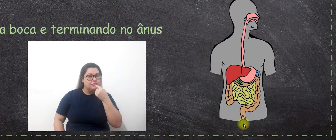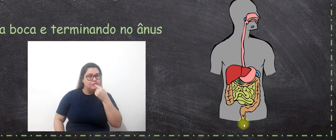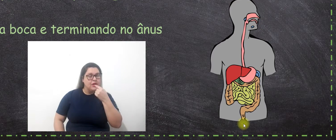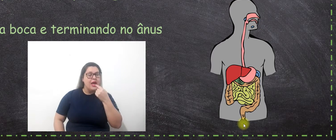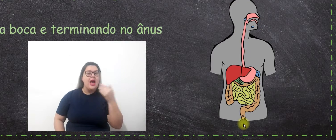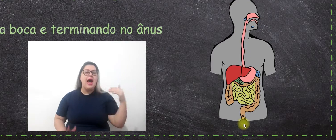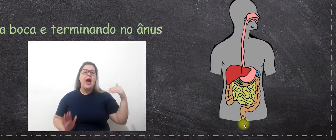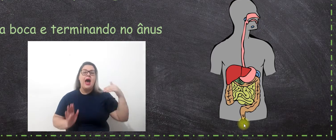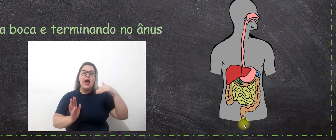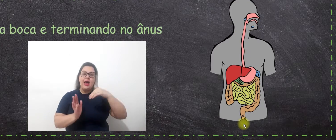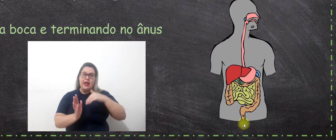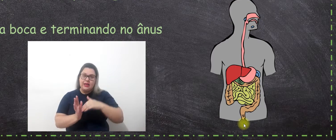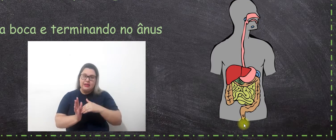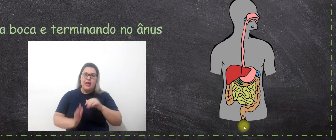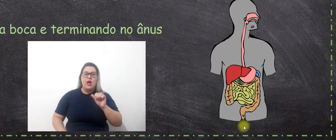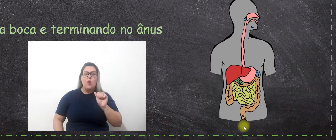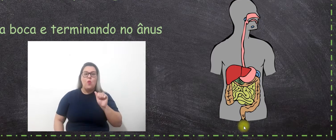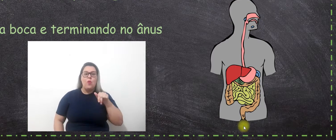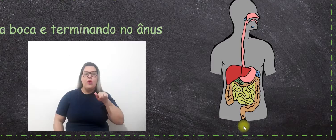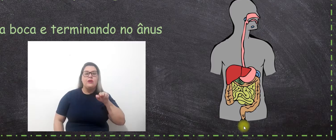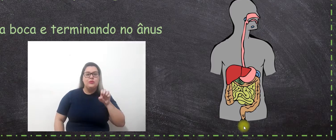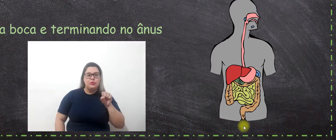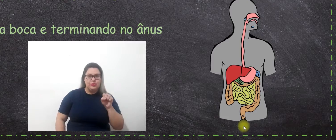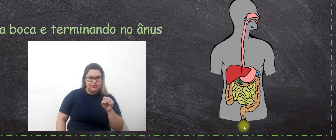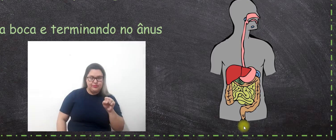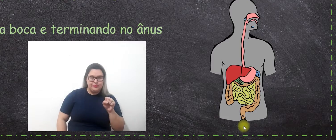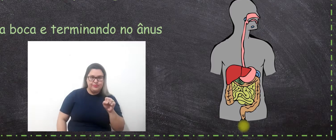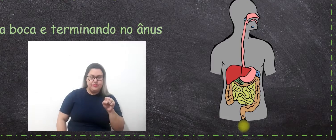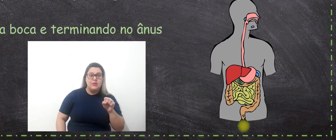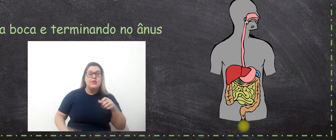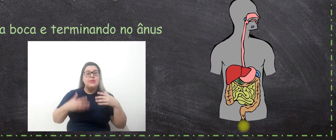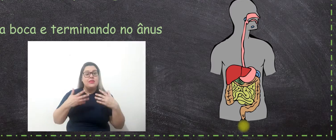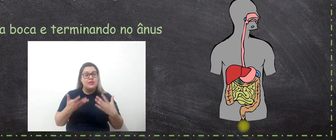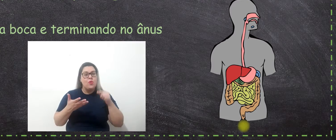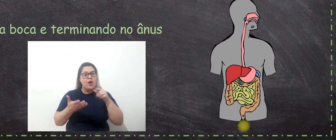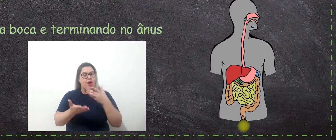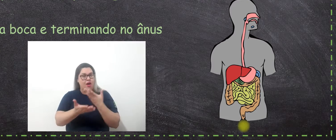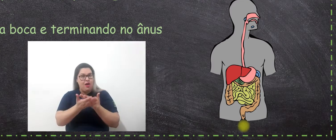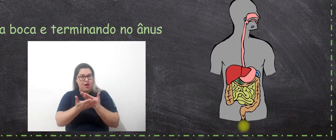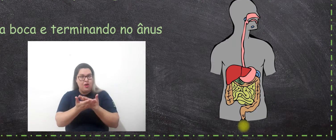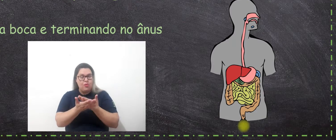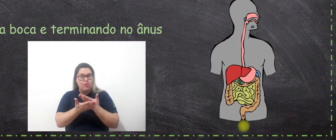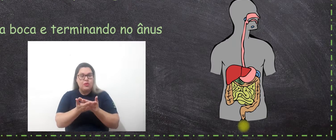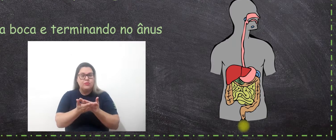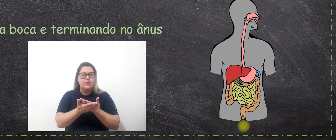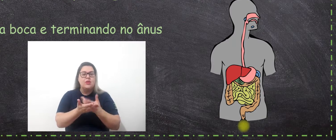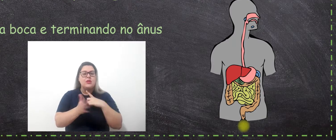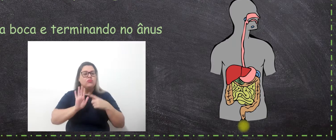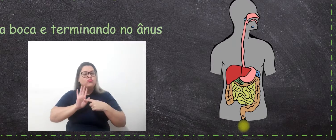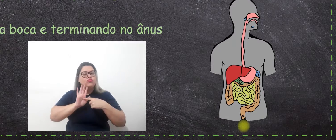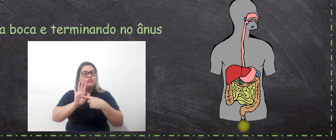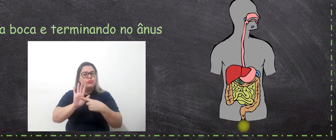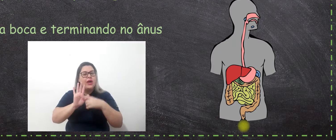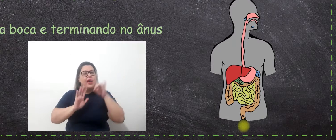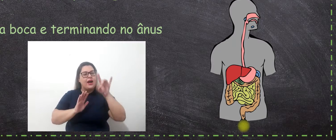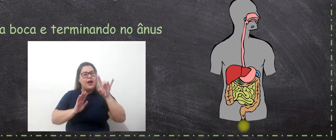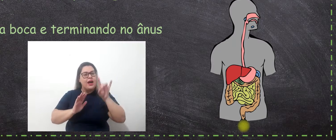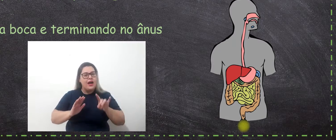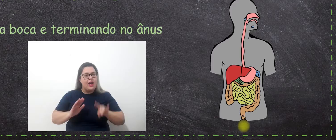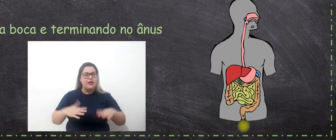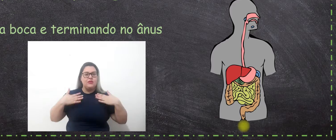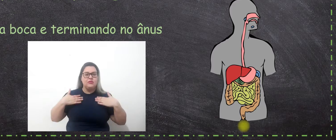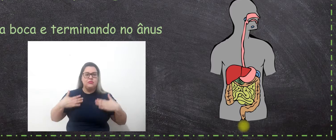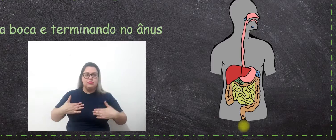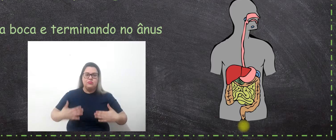o ânus, tá? Então, nessa aula, a gente vai destacar cada órgão que